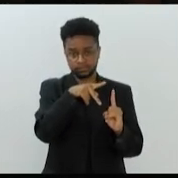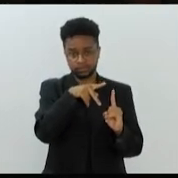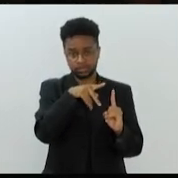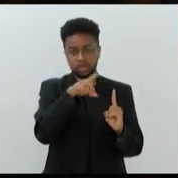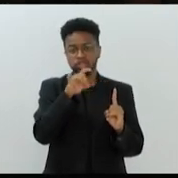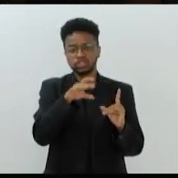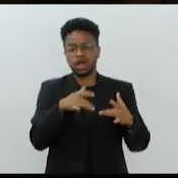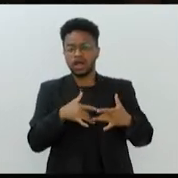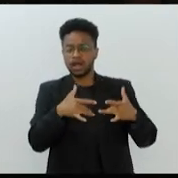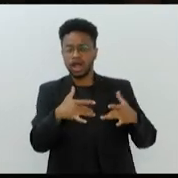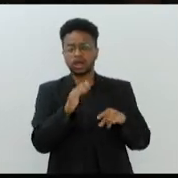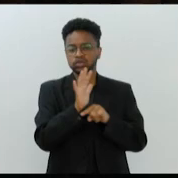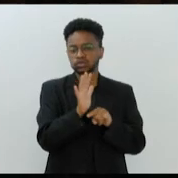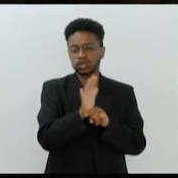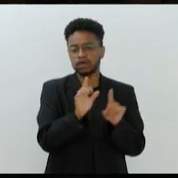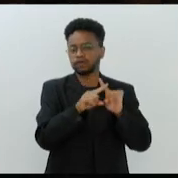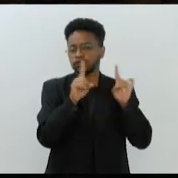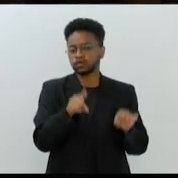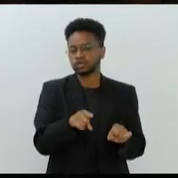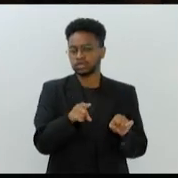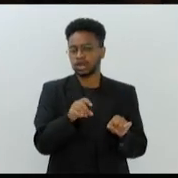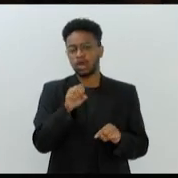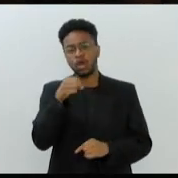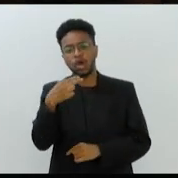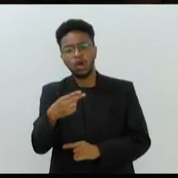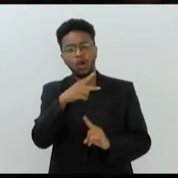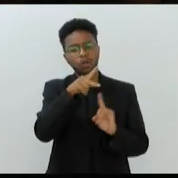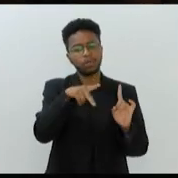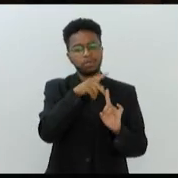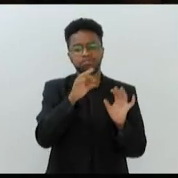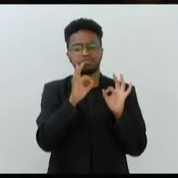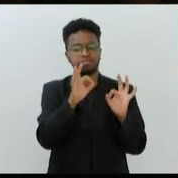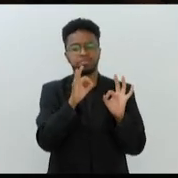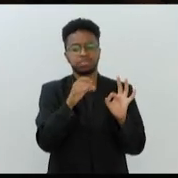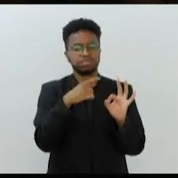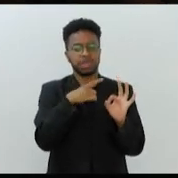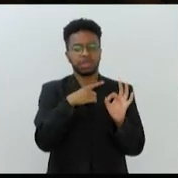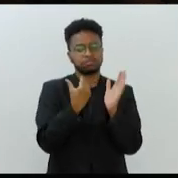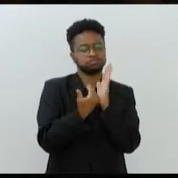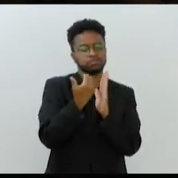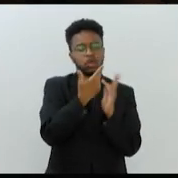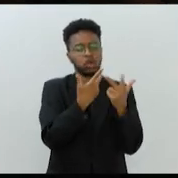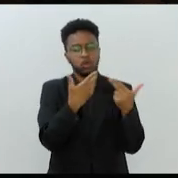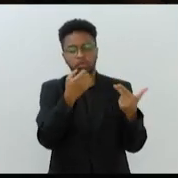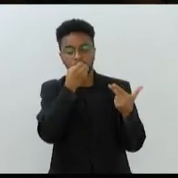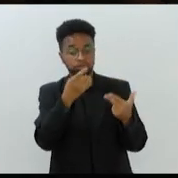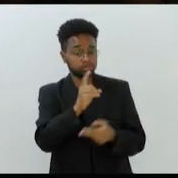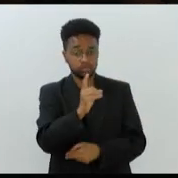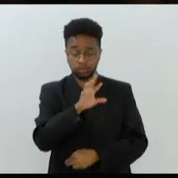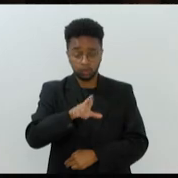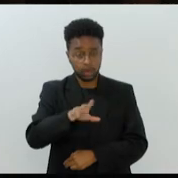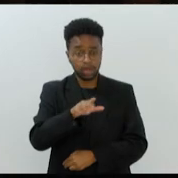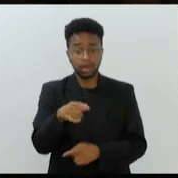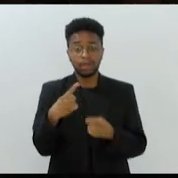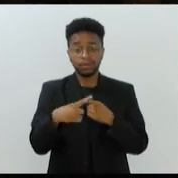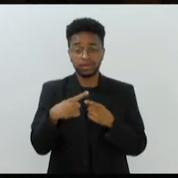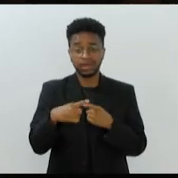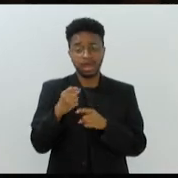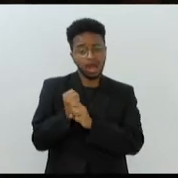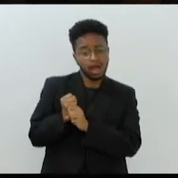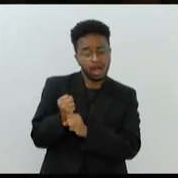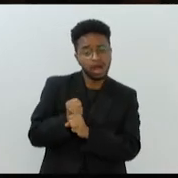aos servidores. Não é porque a Previdência é um absurdo cheio de marajá. Não existe isso. O dinheiro está lá porque durante